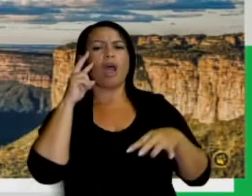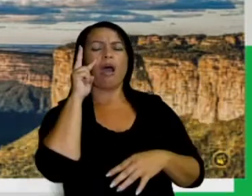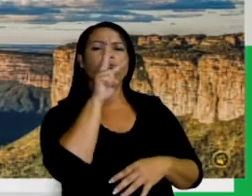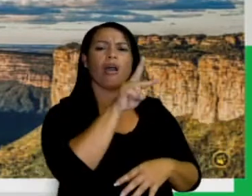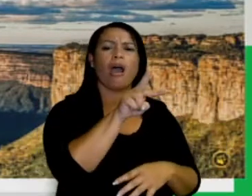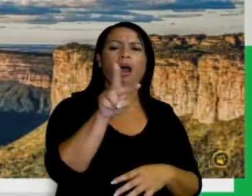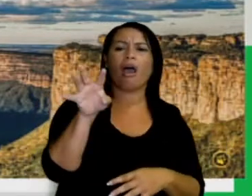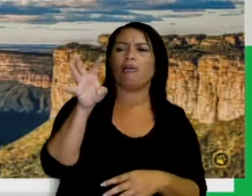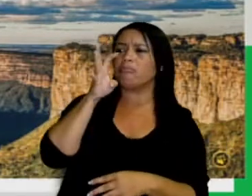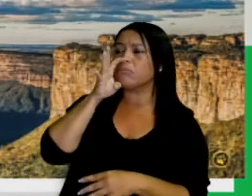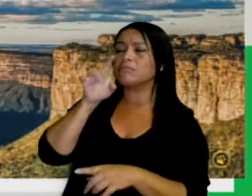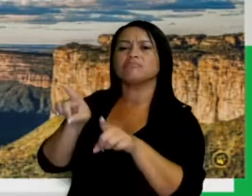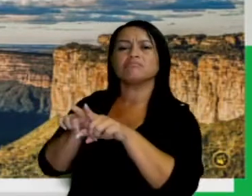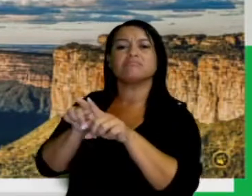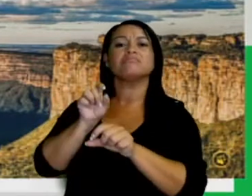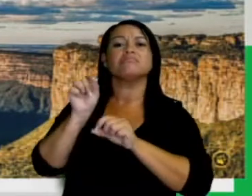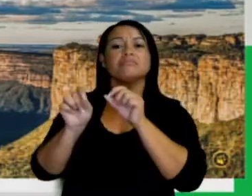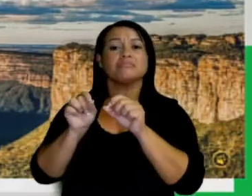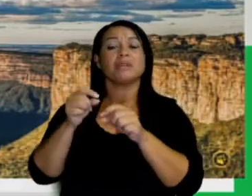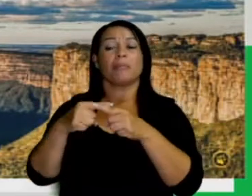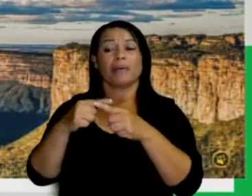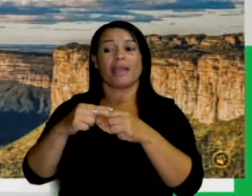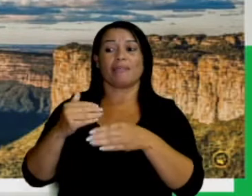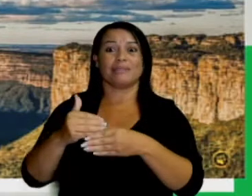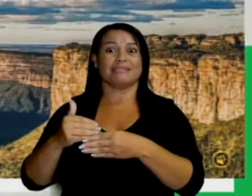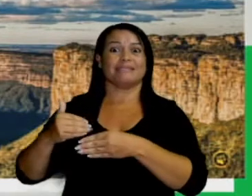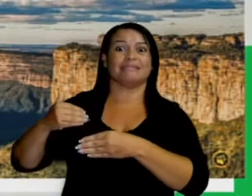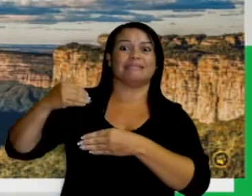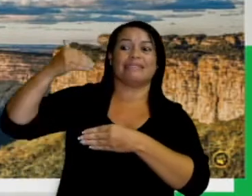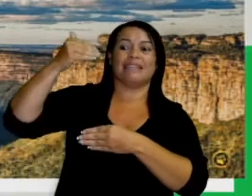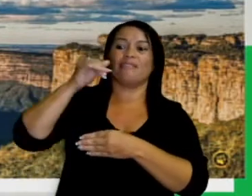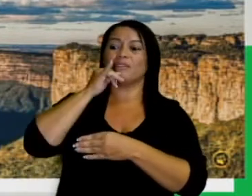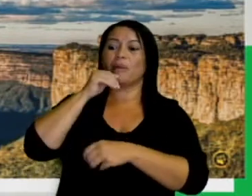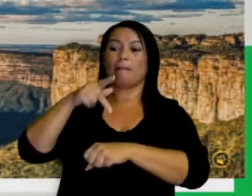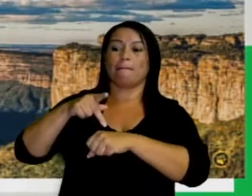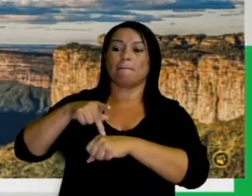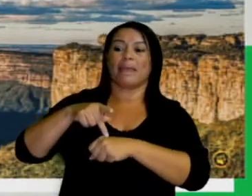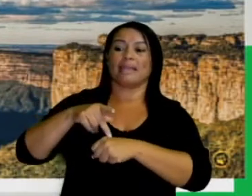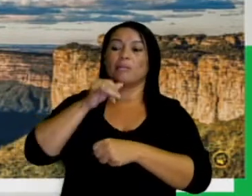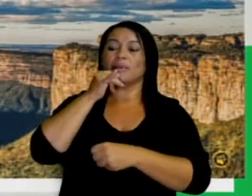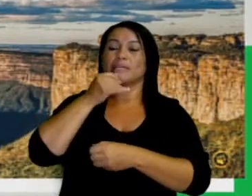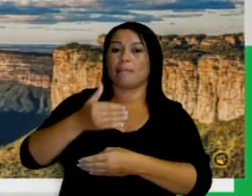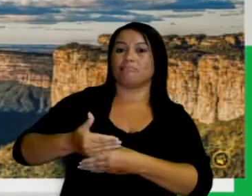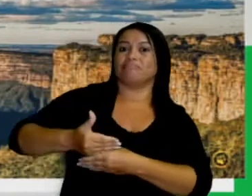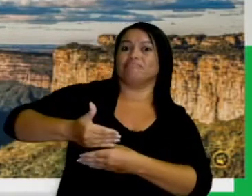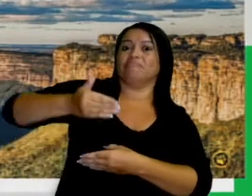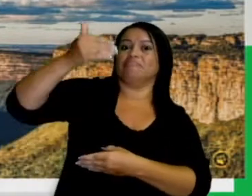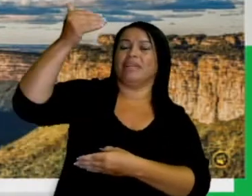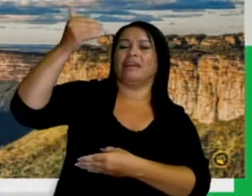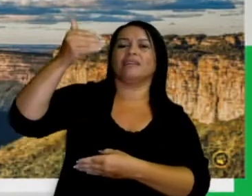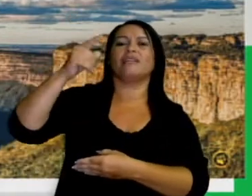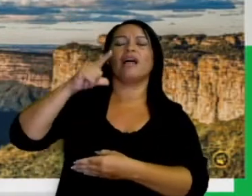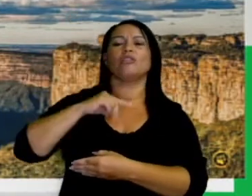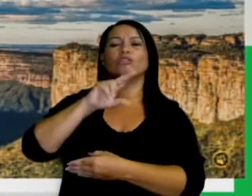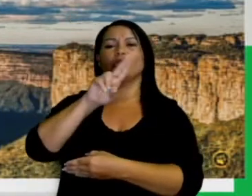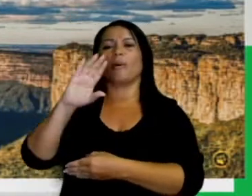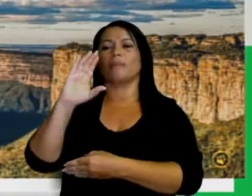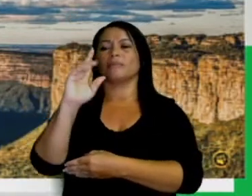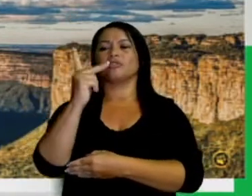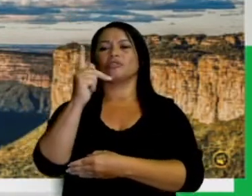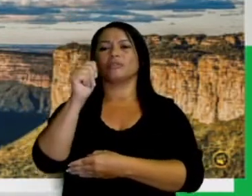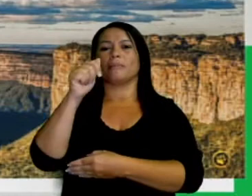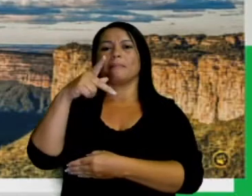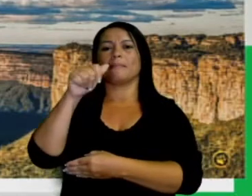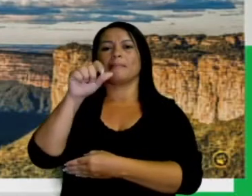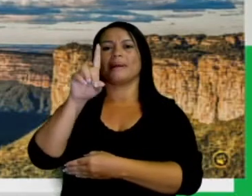elevadas, percebam, né? Seria uma área bastante elevada, porém com topo plano. Então a gente chama de chapada, essa estrutura de relevo, ou melhor,